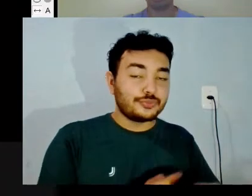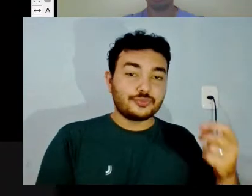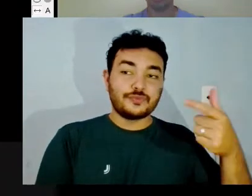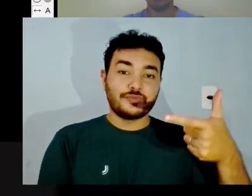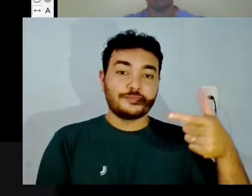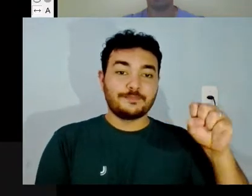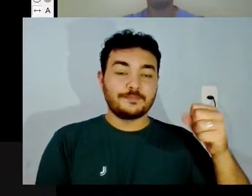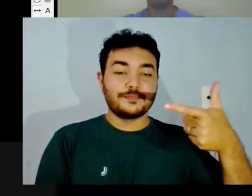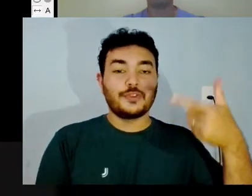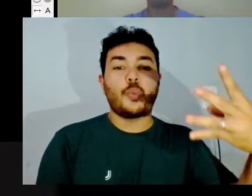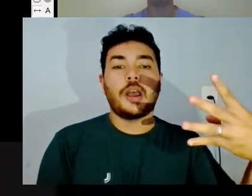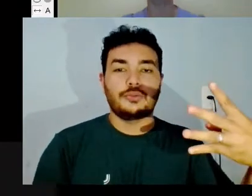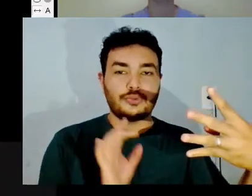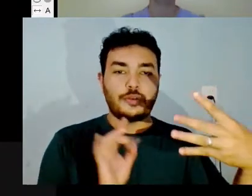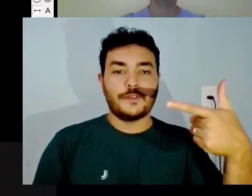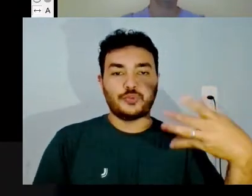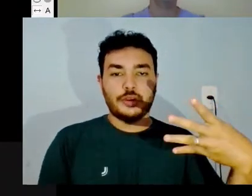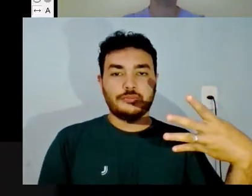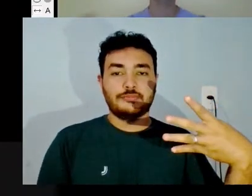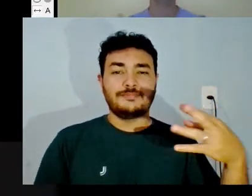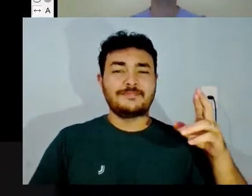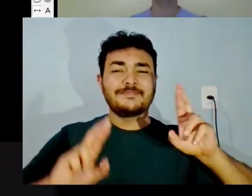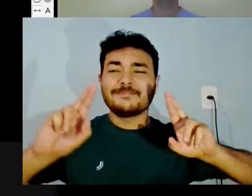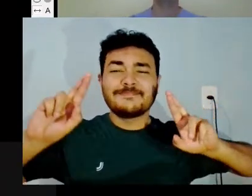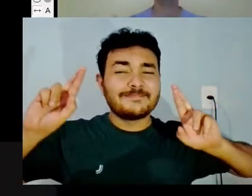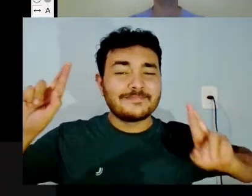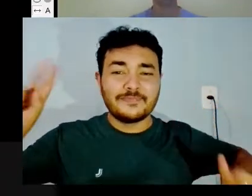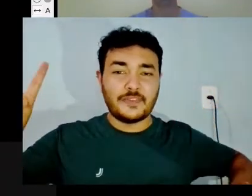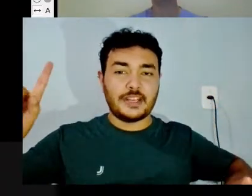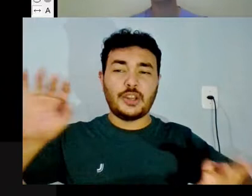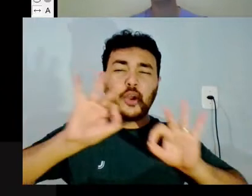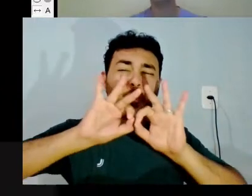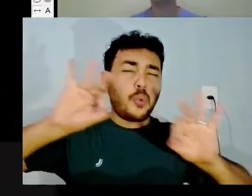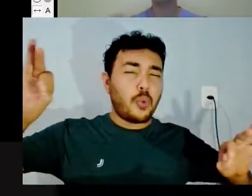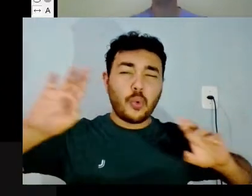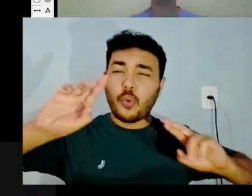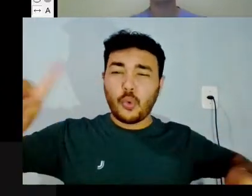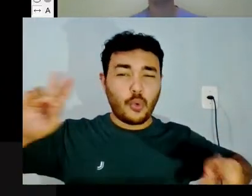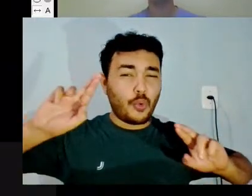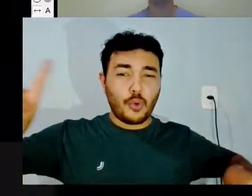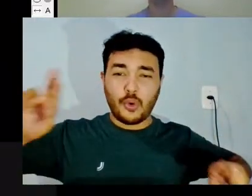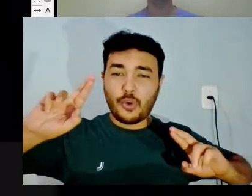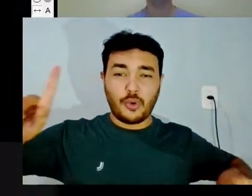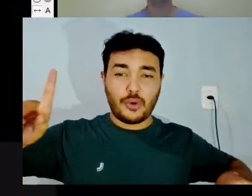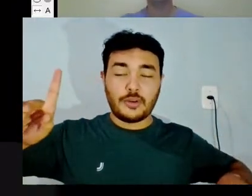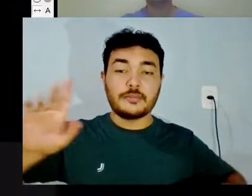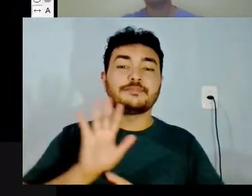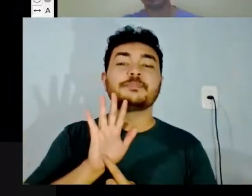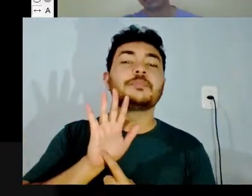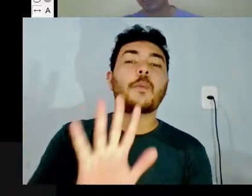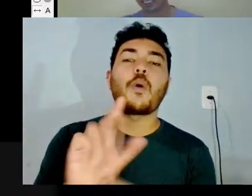de onda, 24 kJ por mol. Ou seja, são valores muito distantes um do outro, indicando o